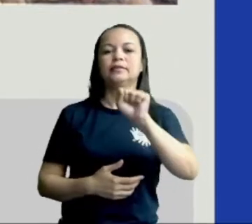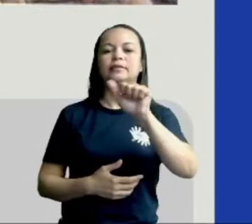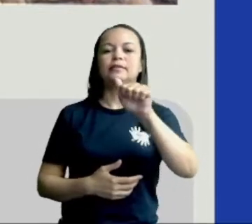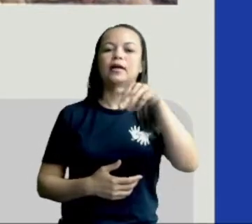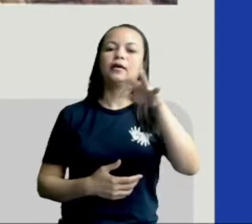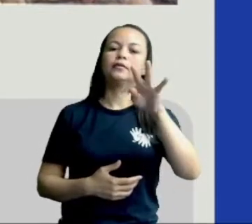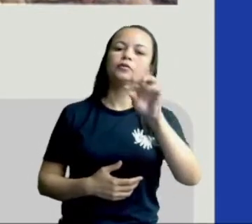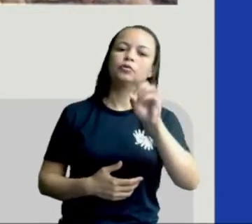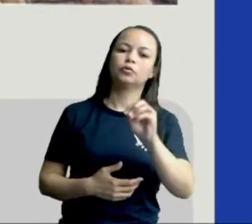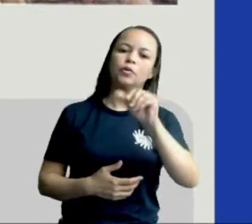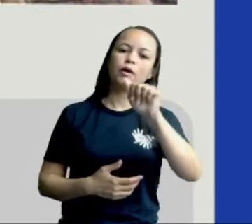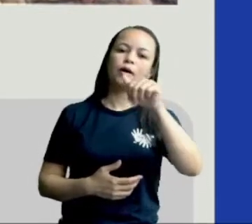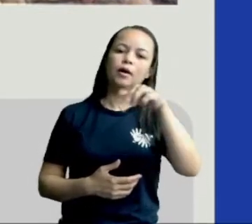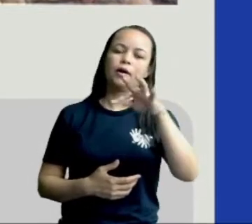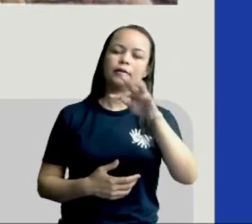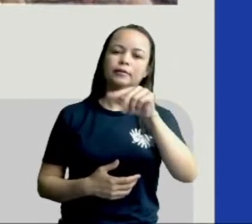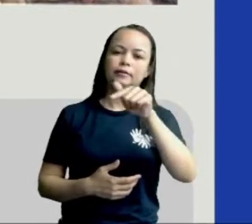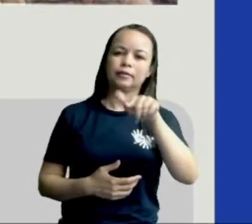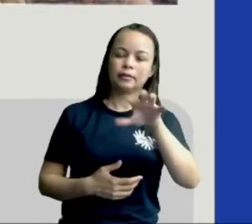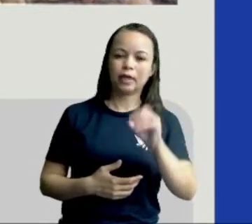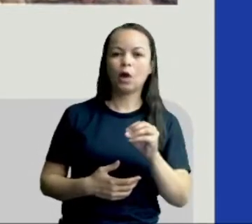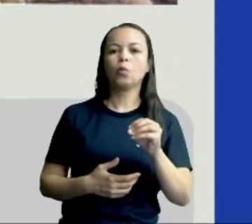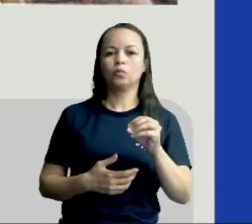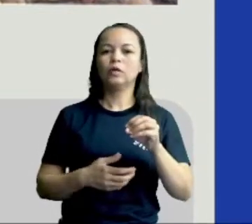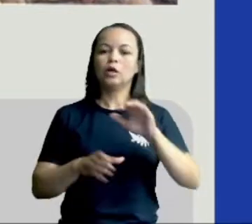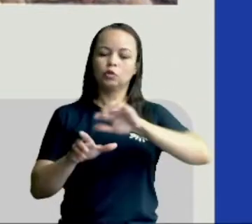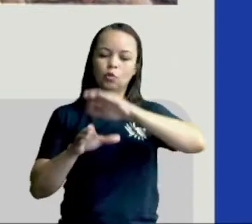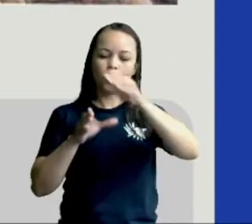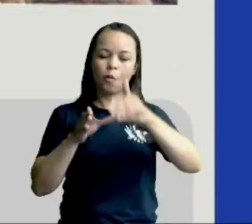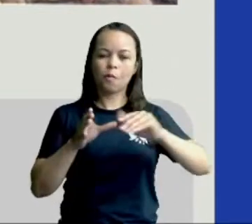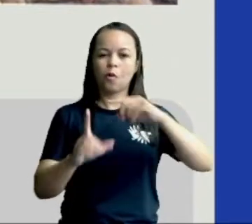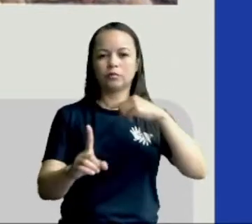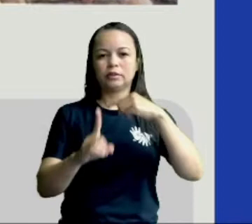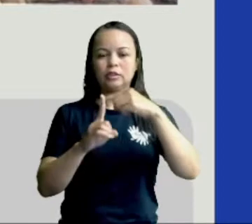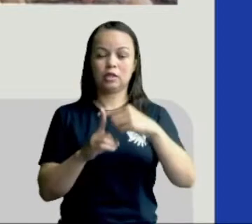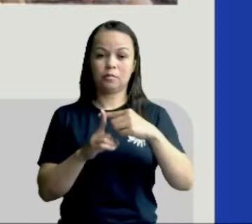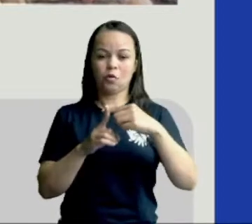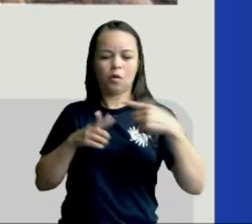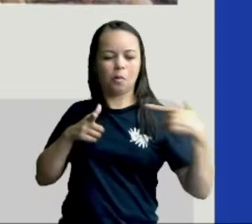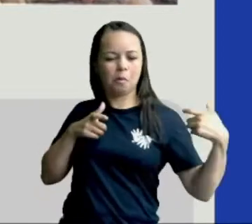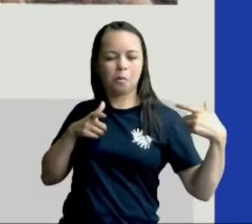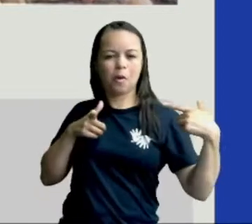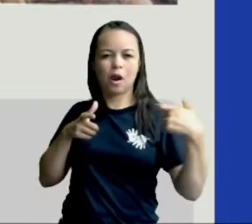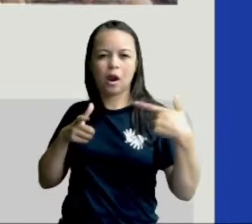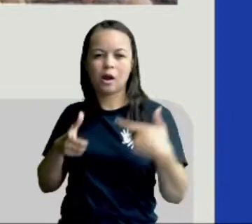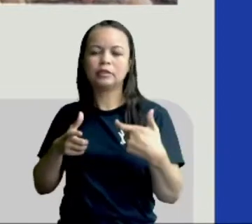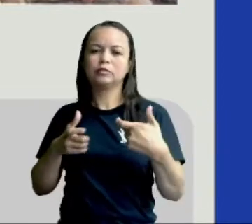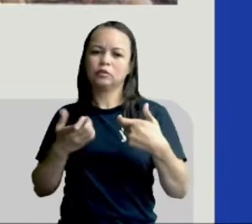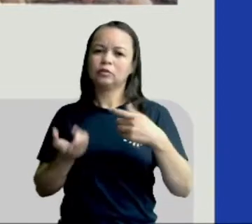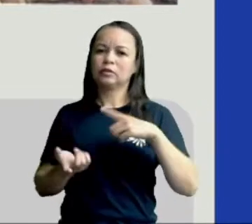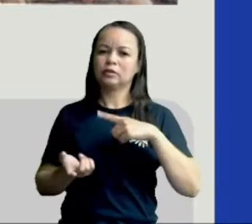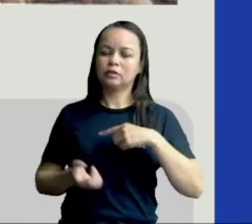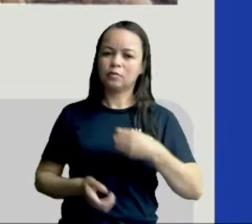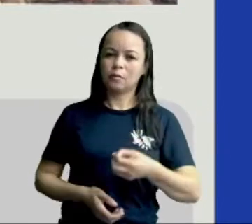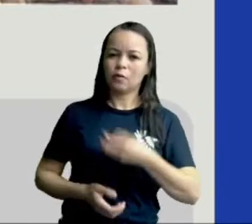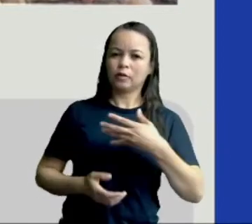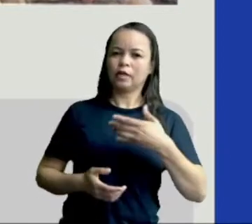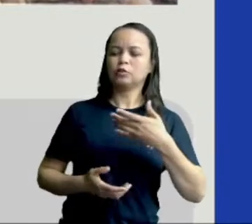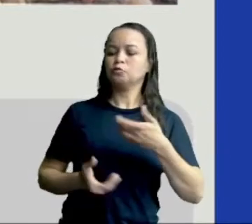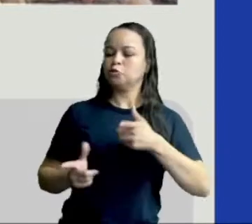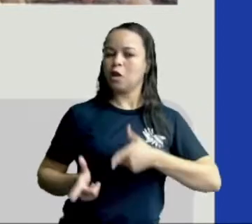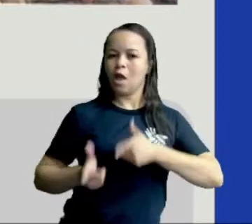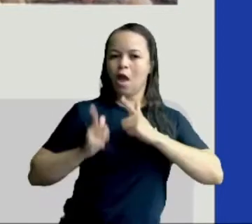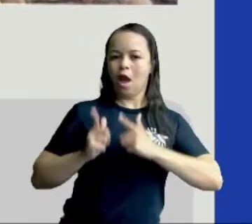Tabocas, com seu exército militarmente organizado, munidos com o que havia de mais moderno em armamentos